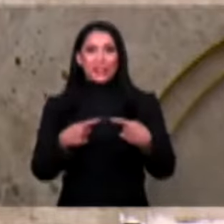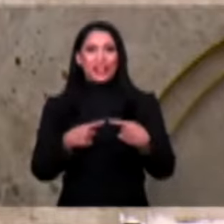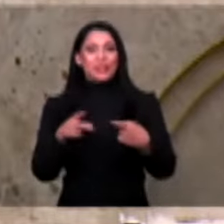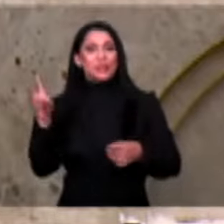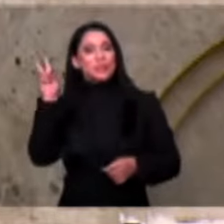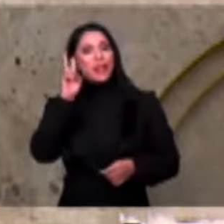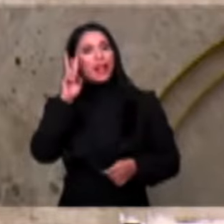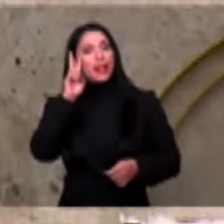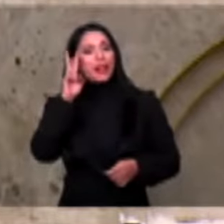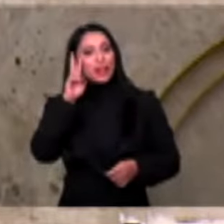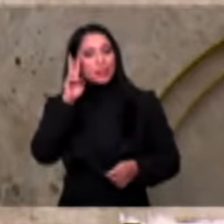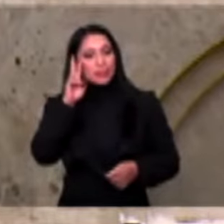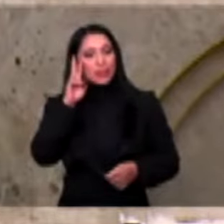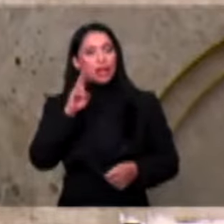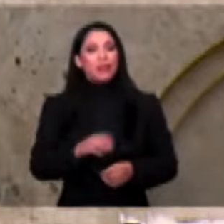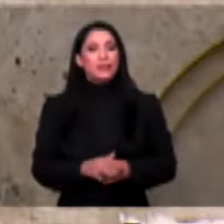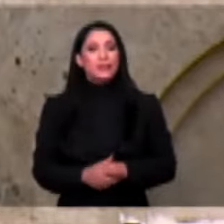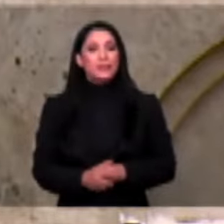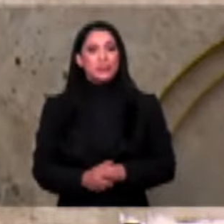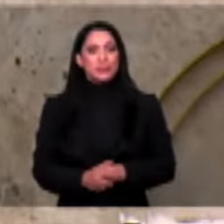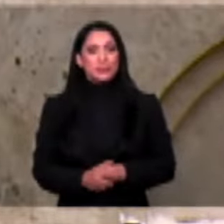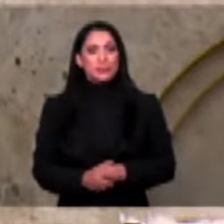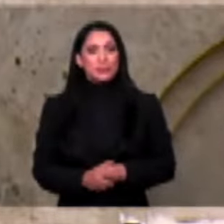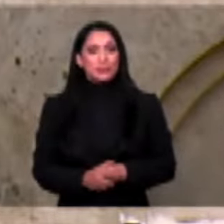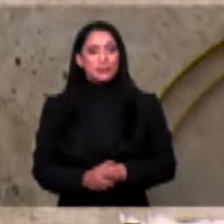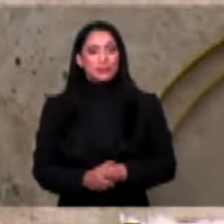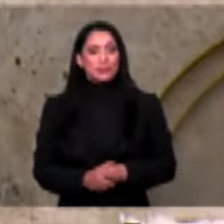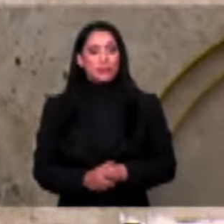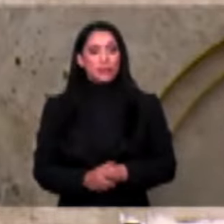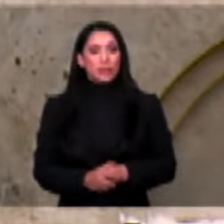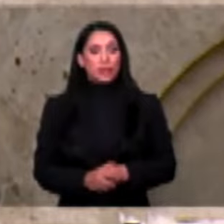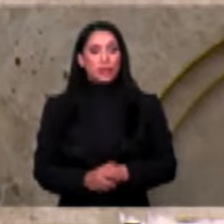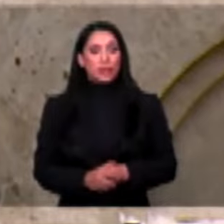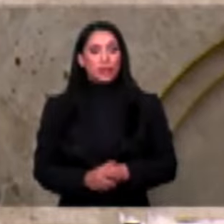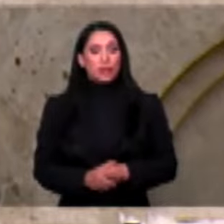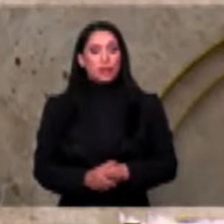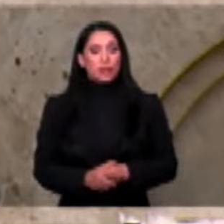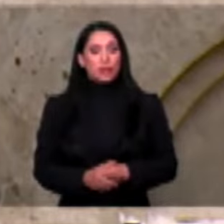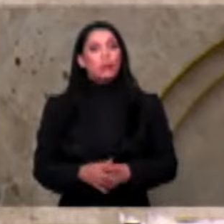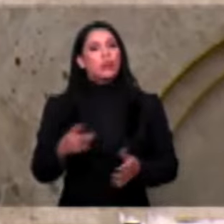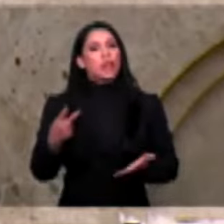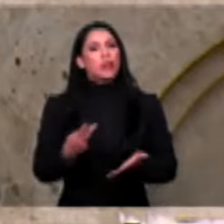a lembrança dos fatos que desaguaram no 7 de setembro de